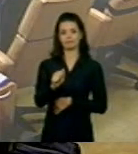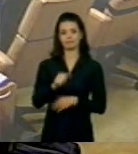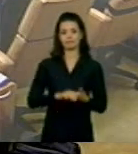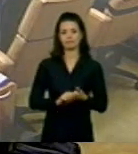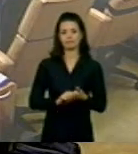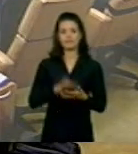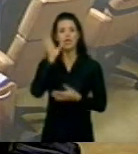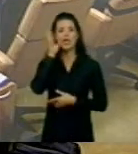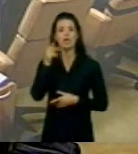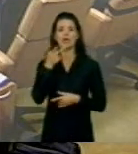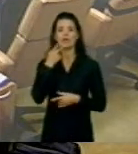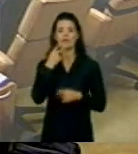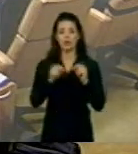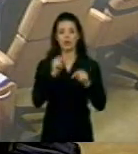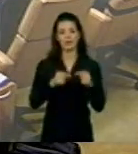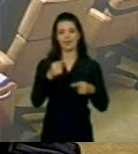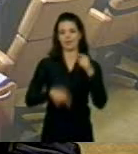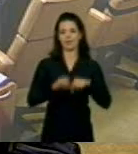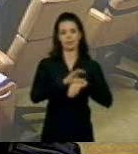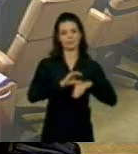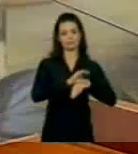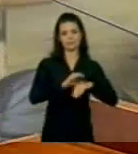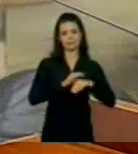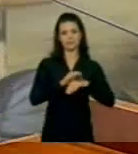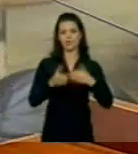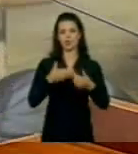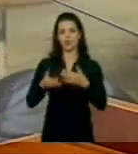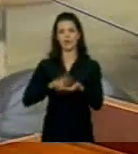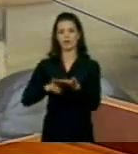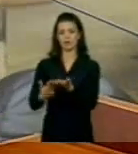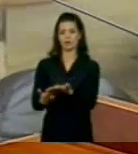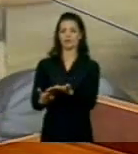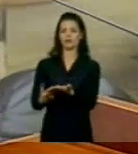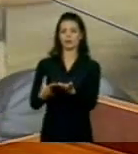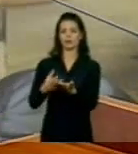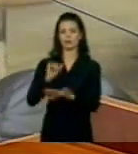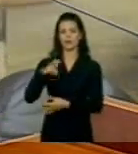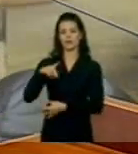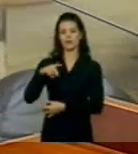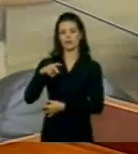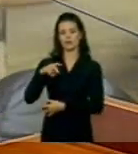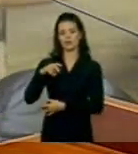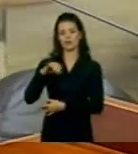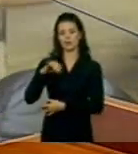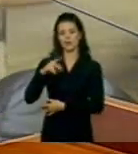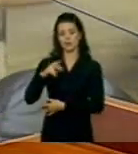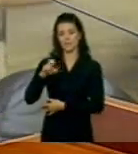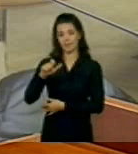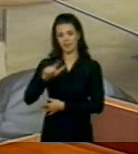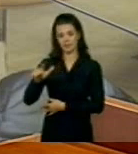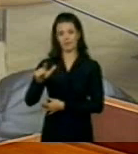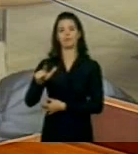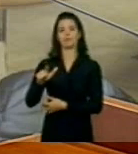que se declare a inconstitucionalidade de qualquer interpretação que permita a aplicação de medidas cautelares penais aos membros do Congresso